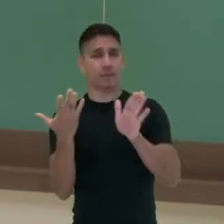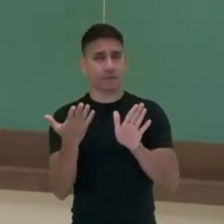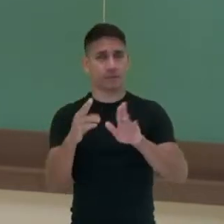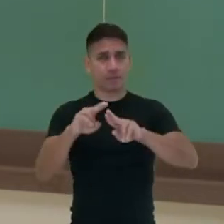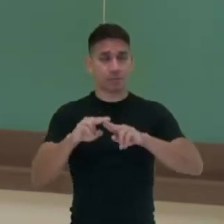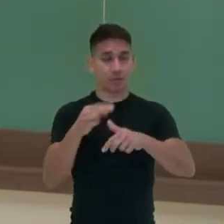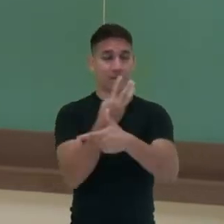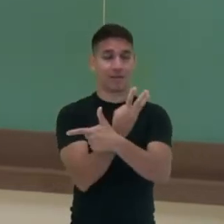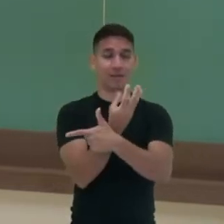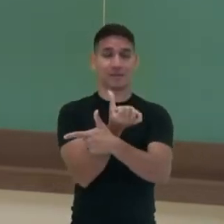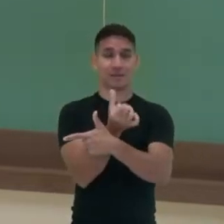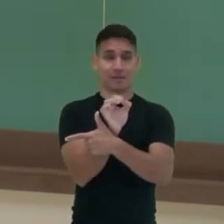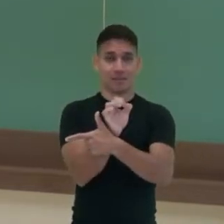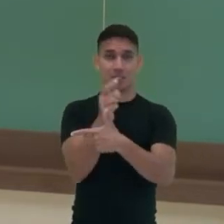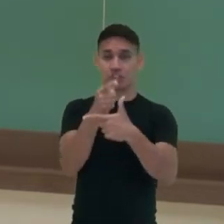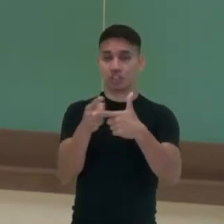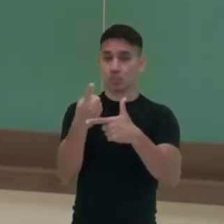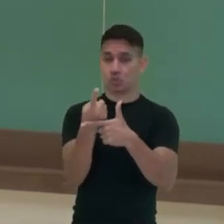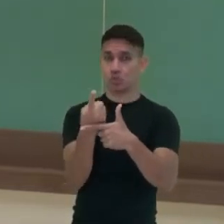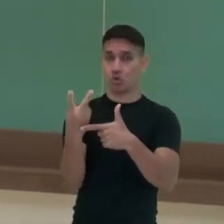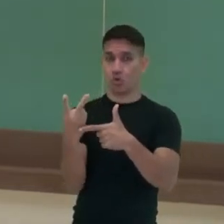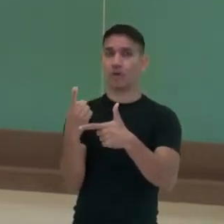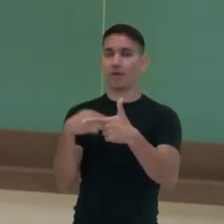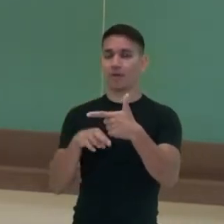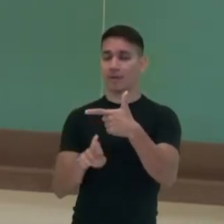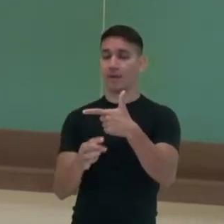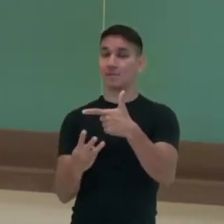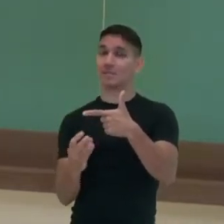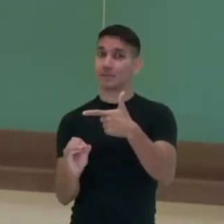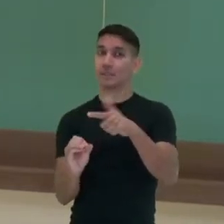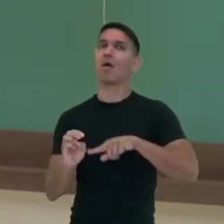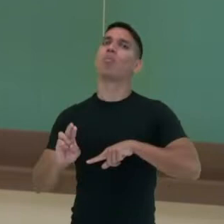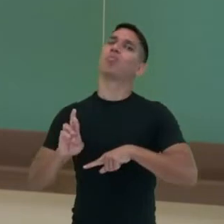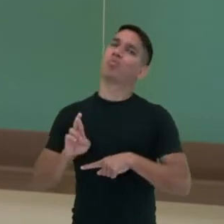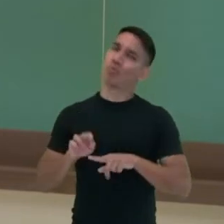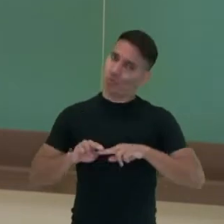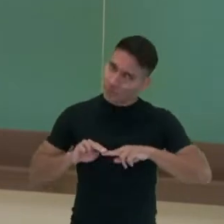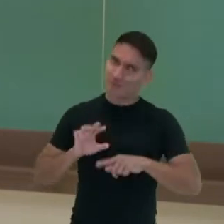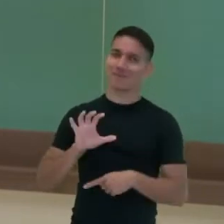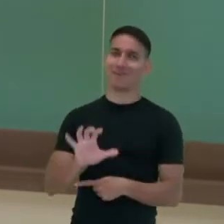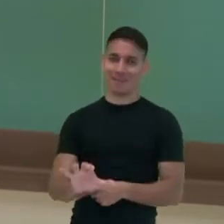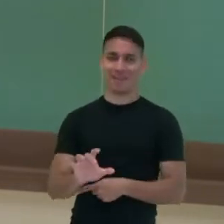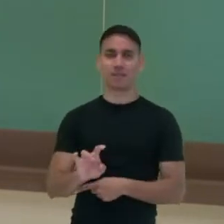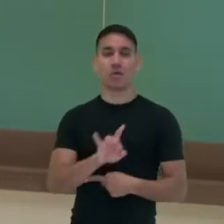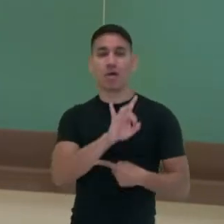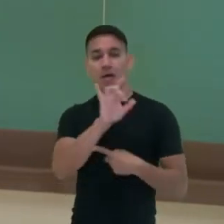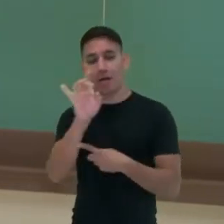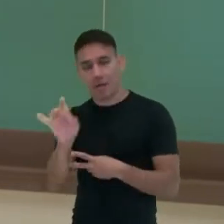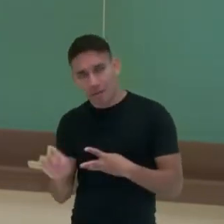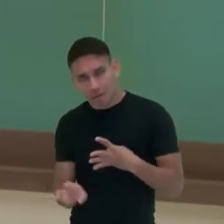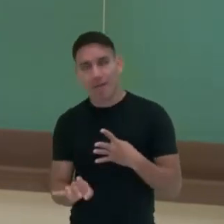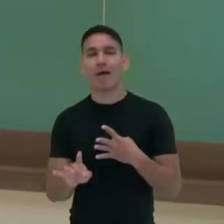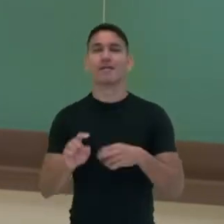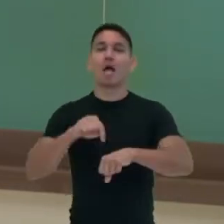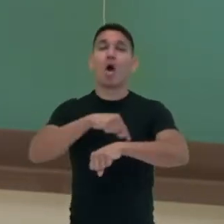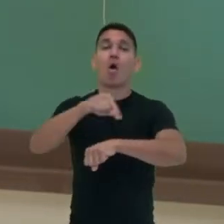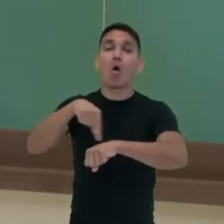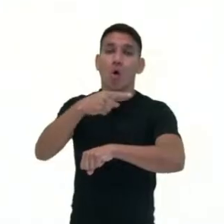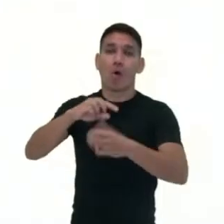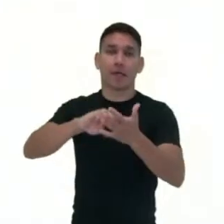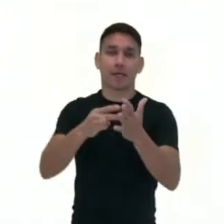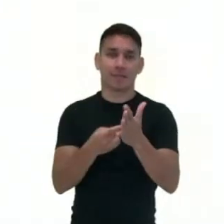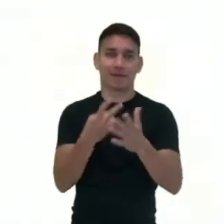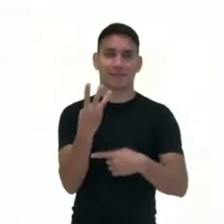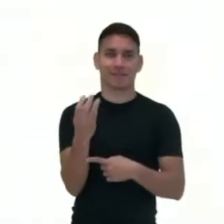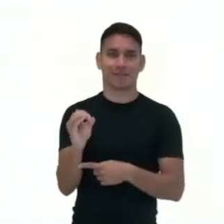divididos por 12, nós vamos encontrar 30. Ou seja, 12 vezes 30 dá 360, né? Então, cada hora aqui é 30